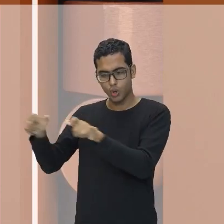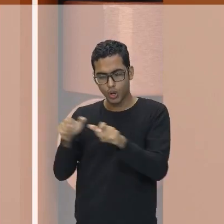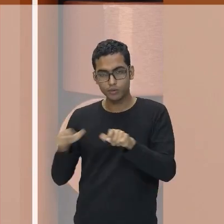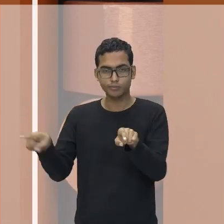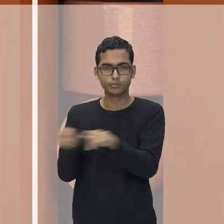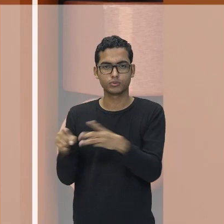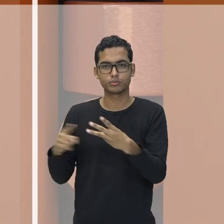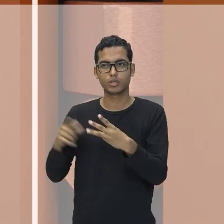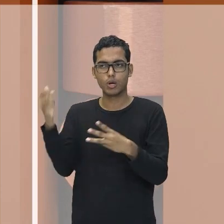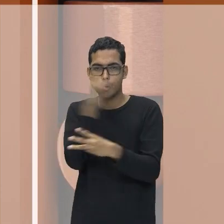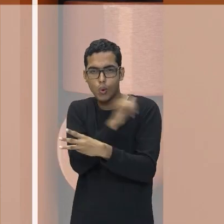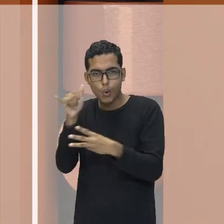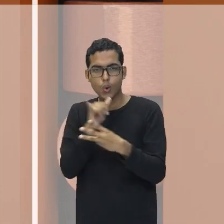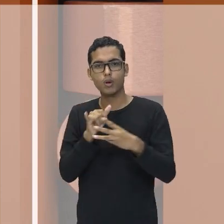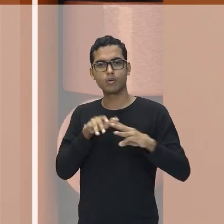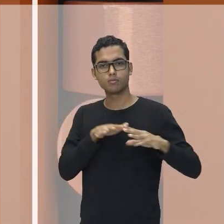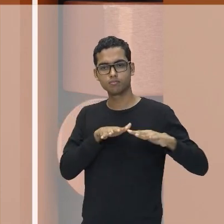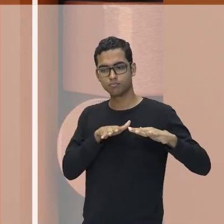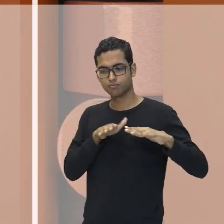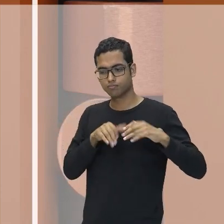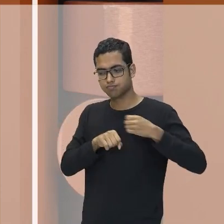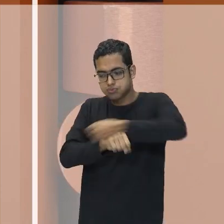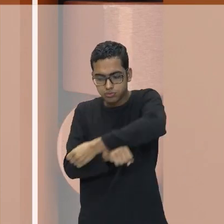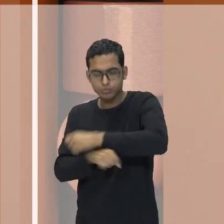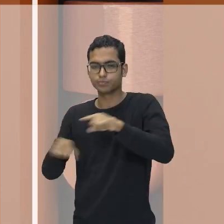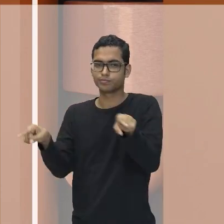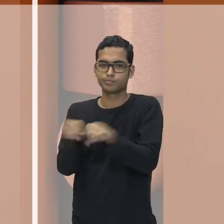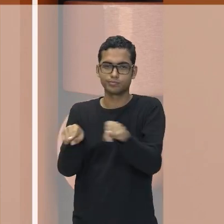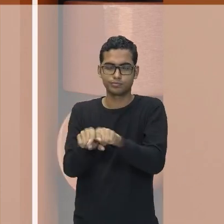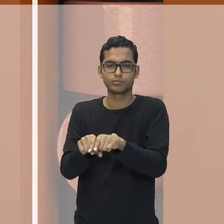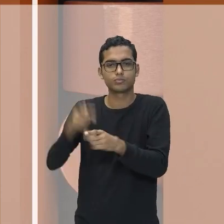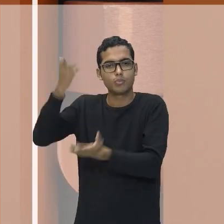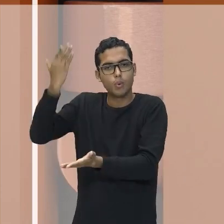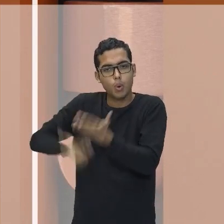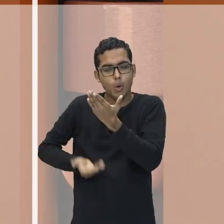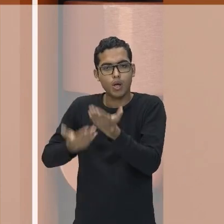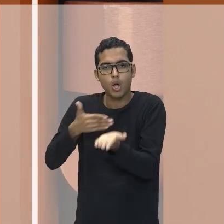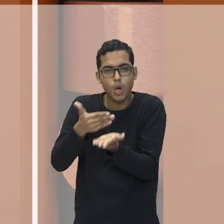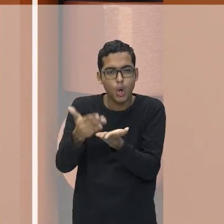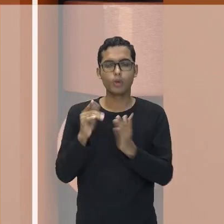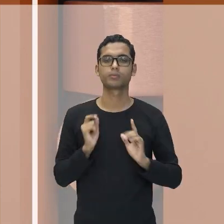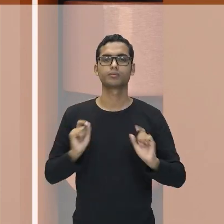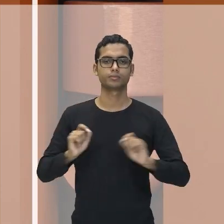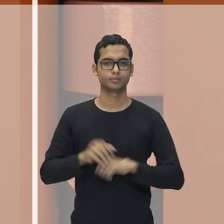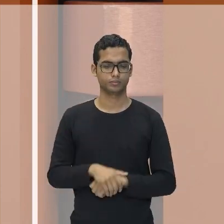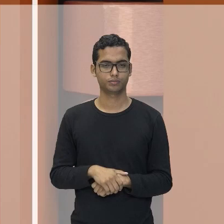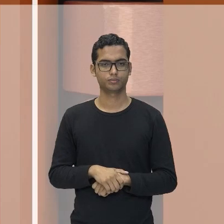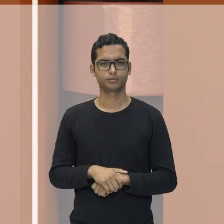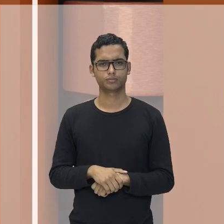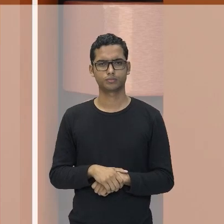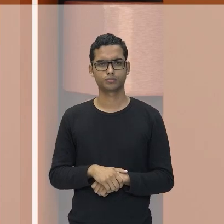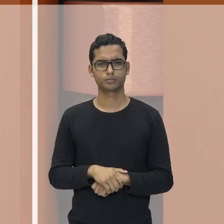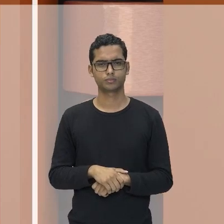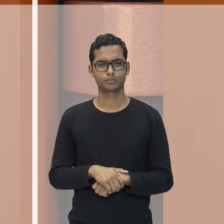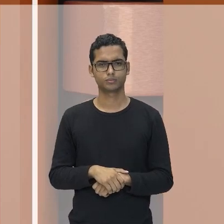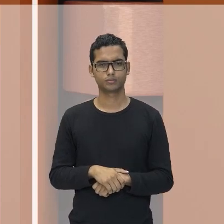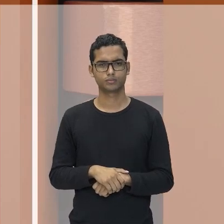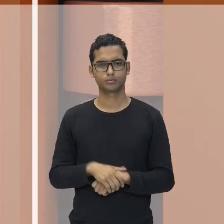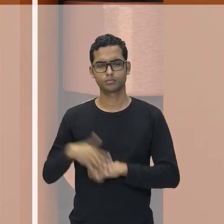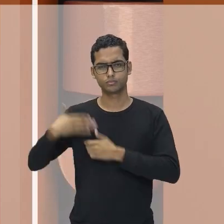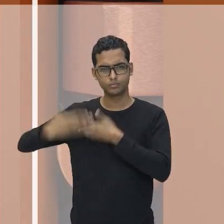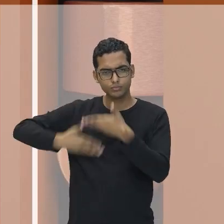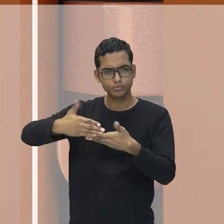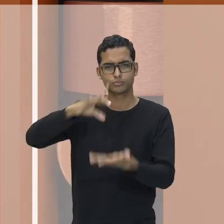da Itália, na derrota definitiva do eixo, traçou-se ali um paralelo que levaria a um processo